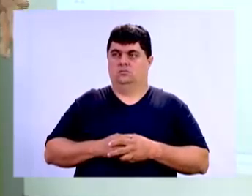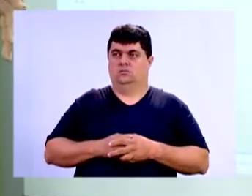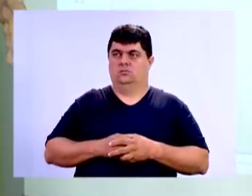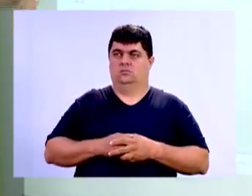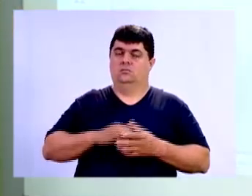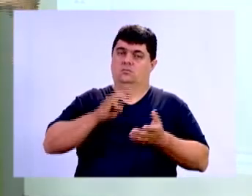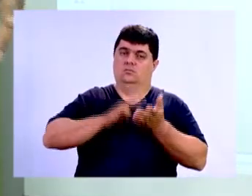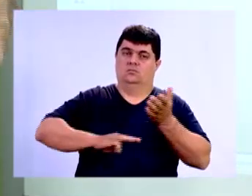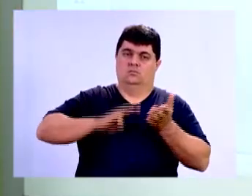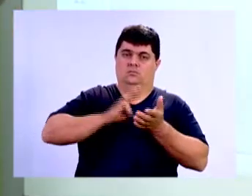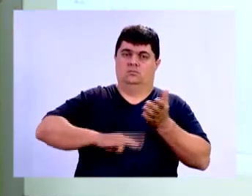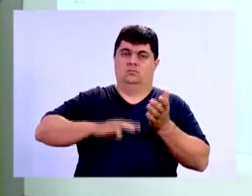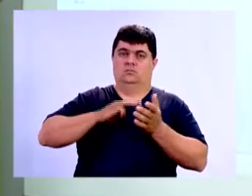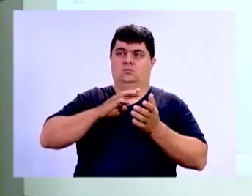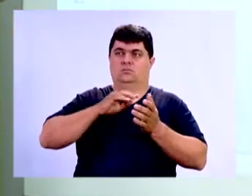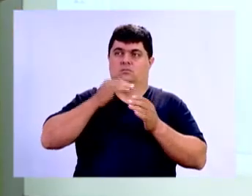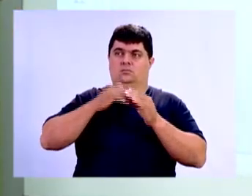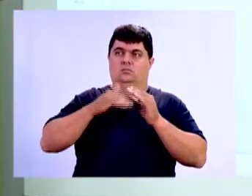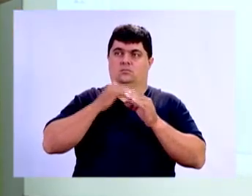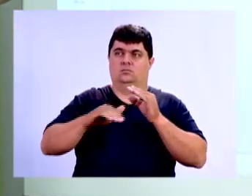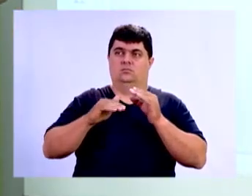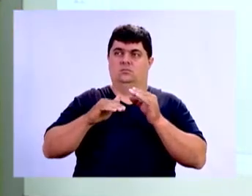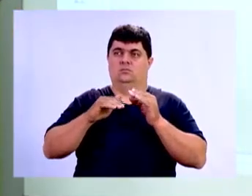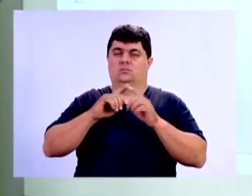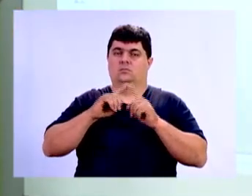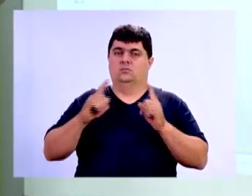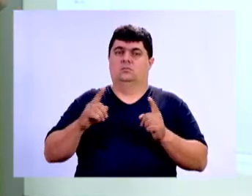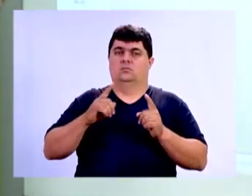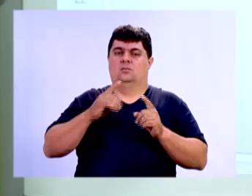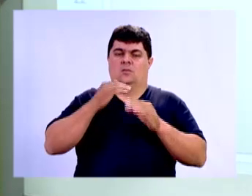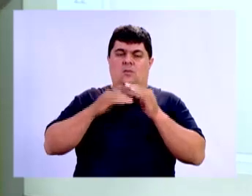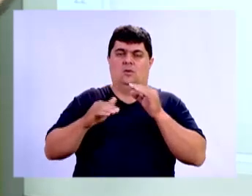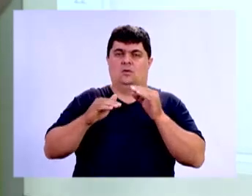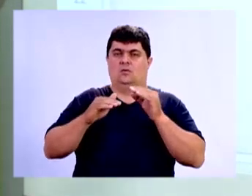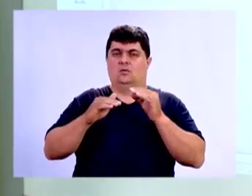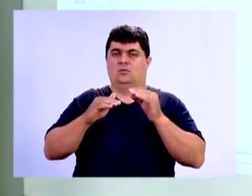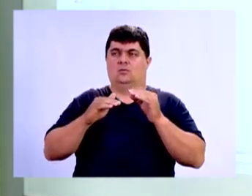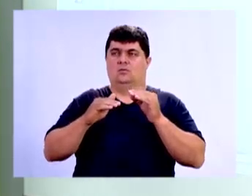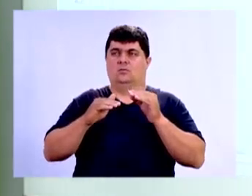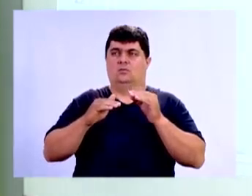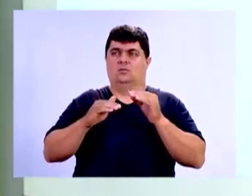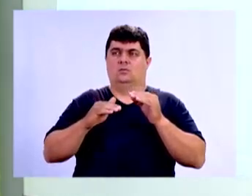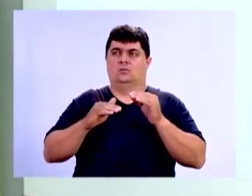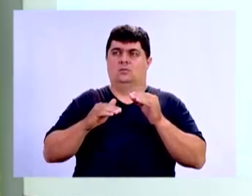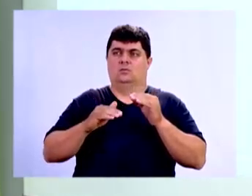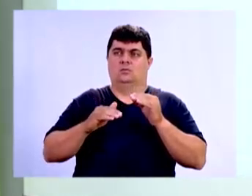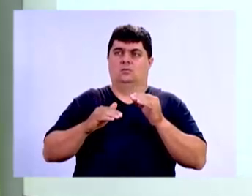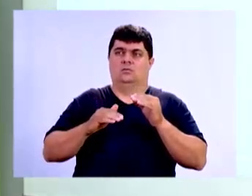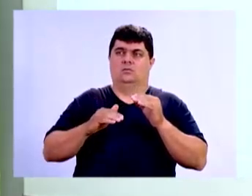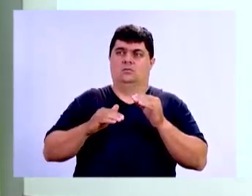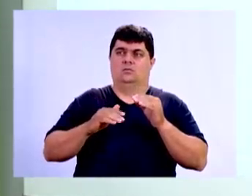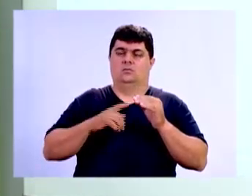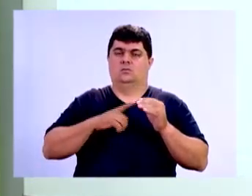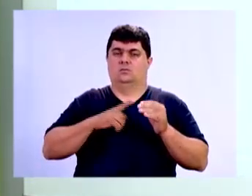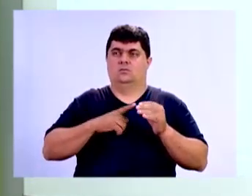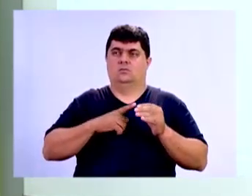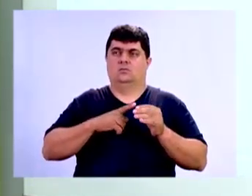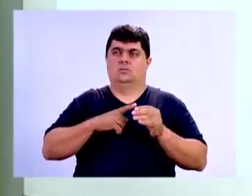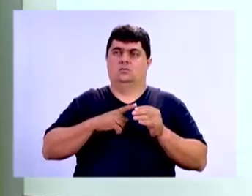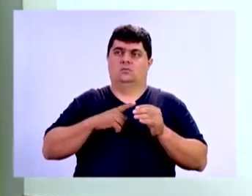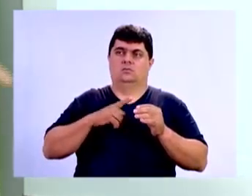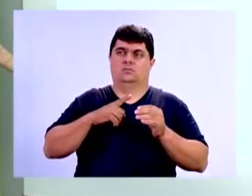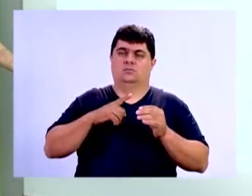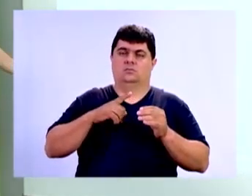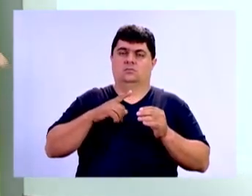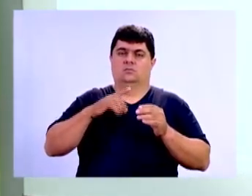método chamado, desculpa, enviar e-mail de pessoa. Só que esse enviar e-mail, ele acaba sendo, tendo um comportamento diferente,